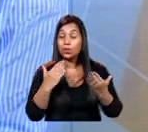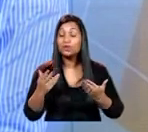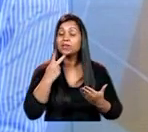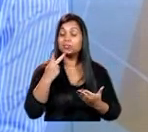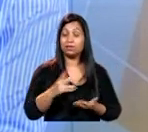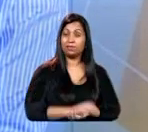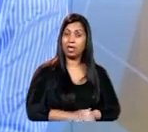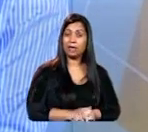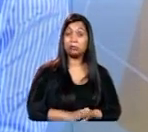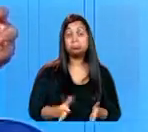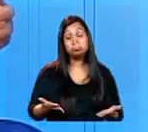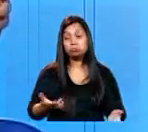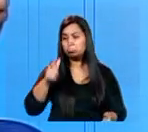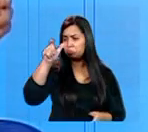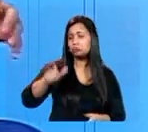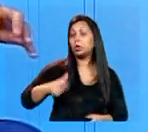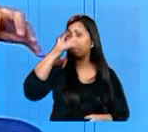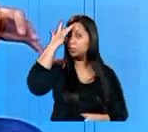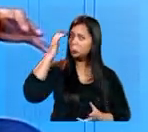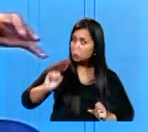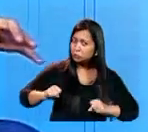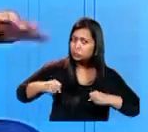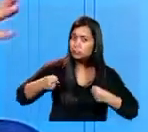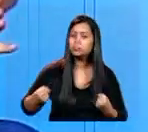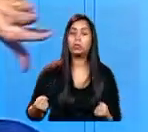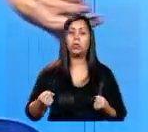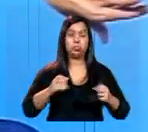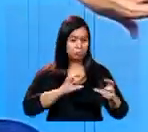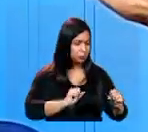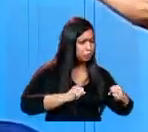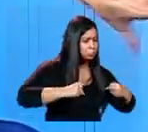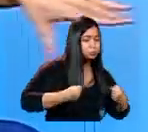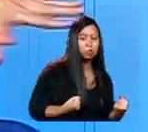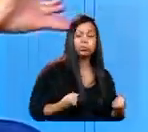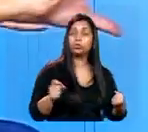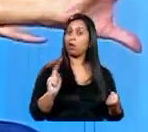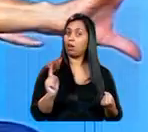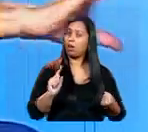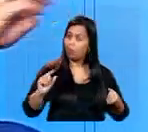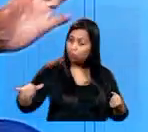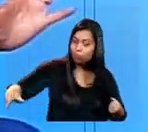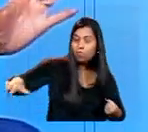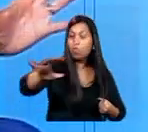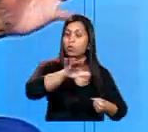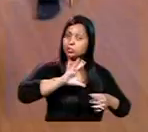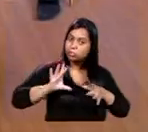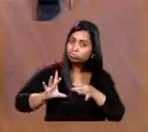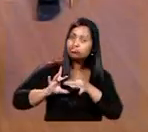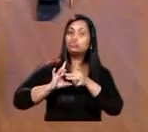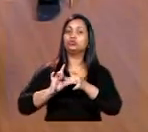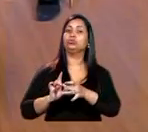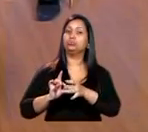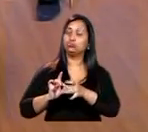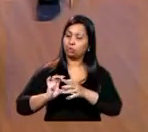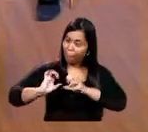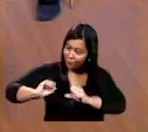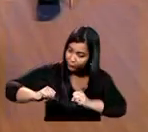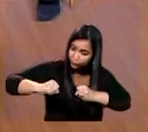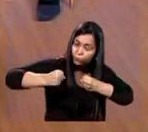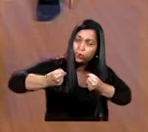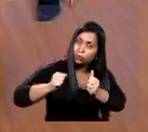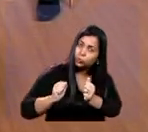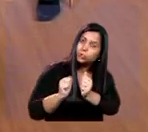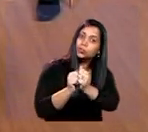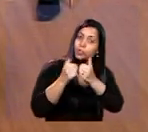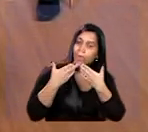gente conversa e diz assim, não adianta um fazer um esforço para cá, um esforço para lá, um esforço para lá, vocês vão ter que se unir e